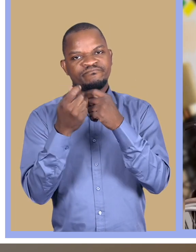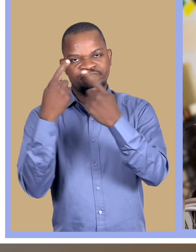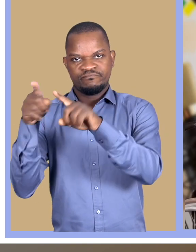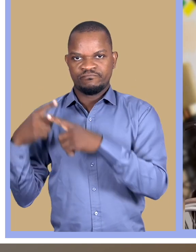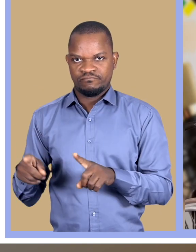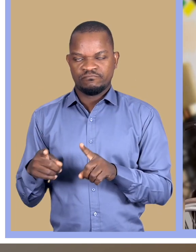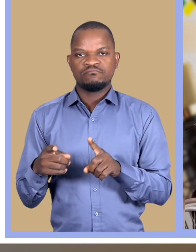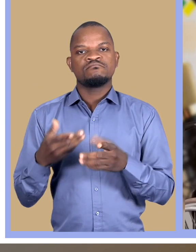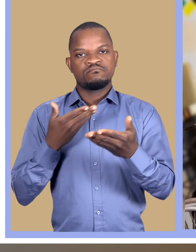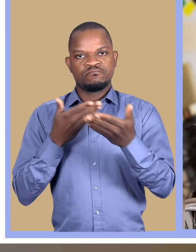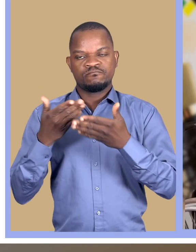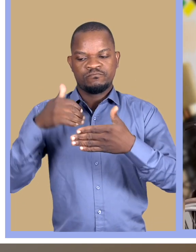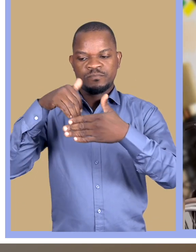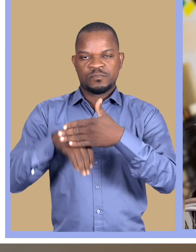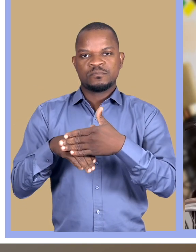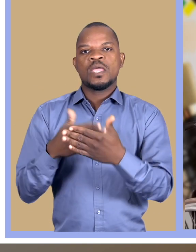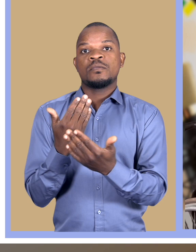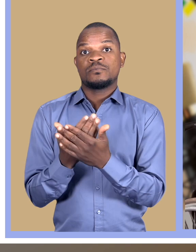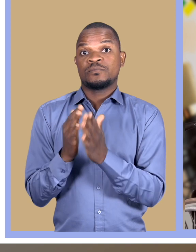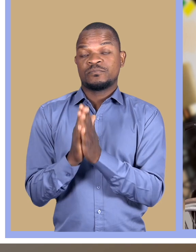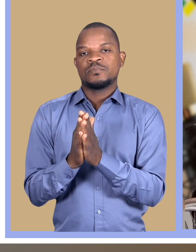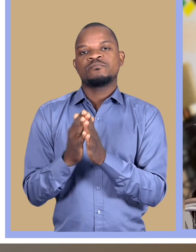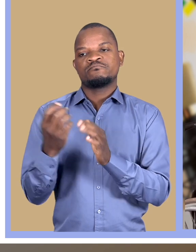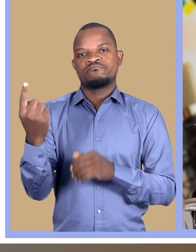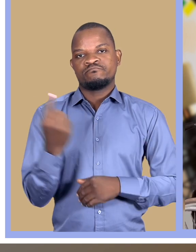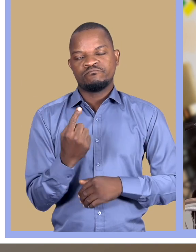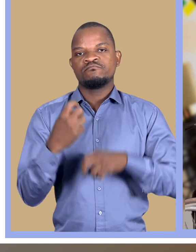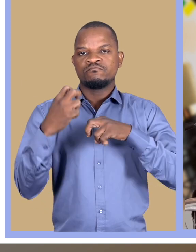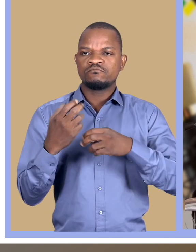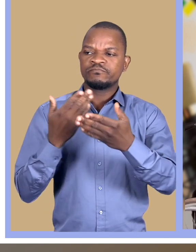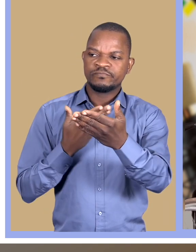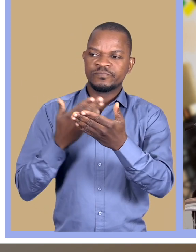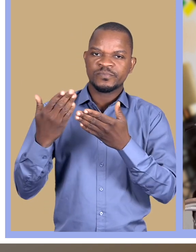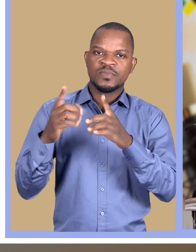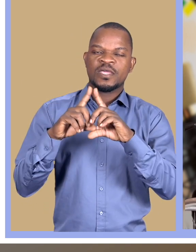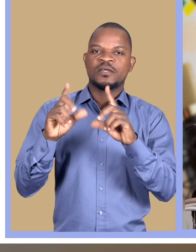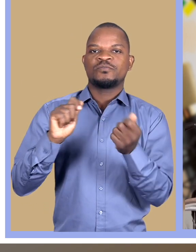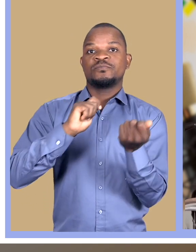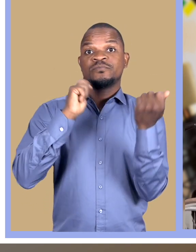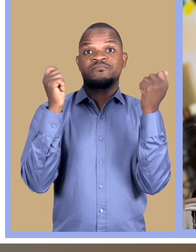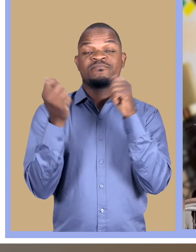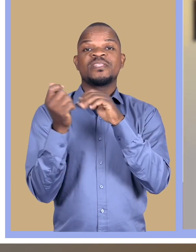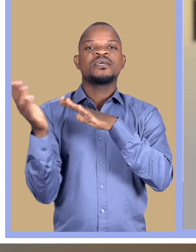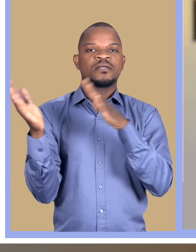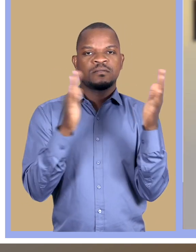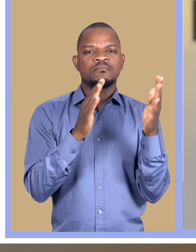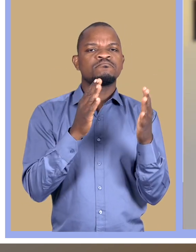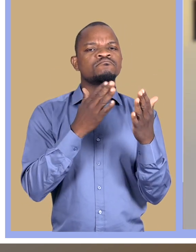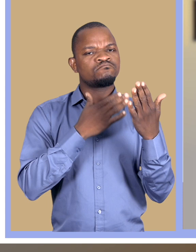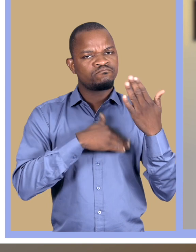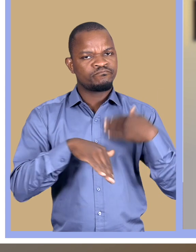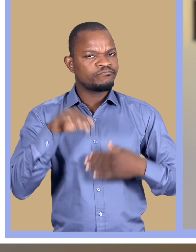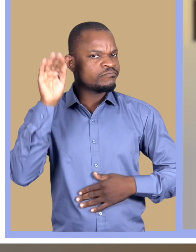por ter estado aqui para conversar um pouco em relação às mudanças climáticas. Queremos saber sobre a sua experiência, não